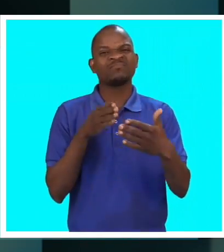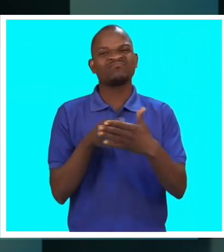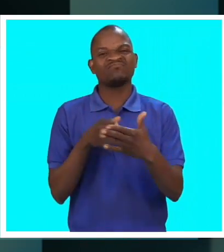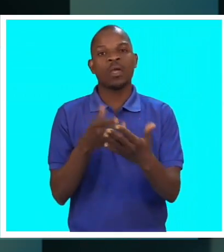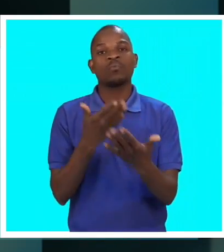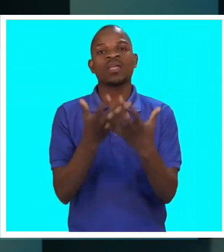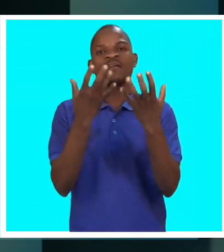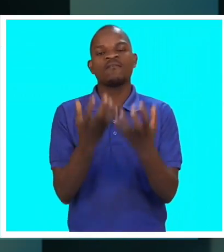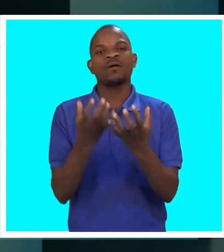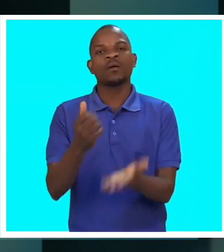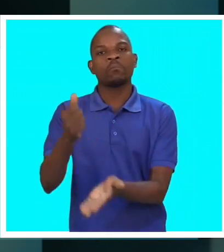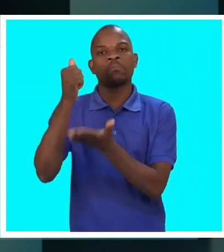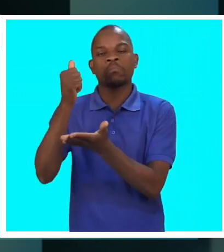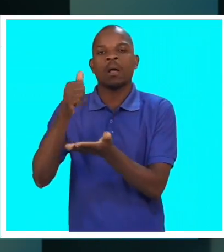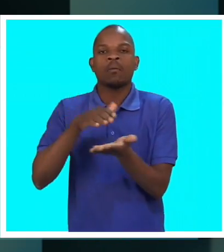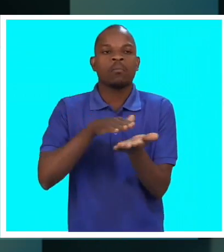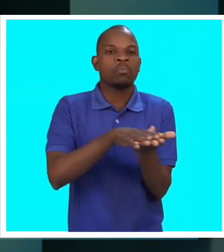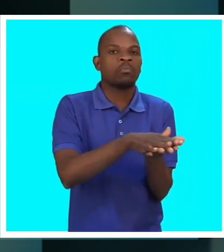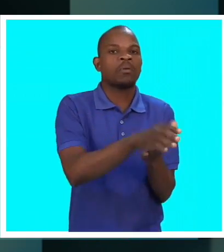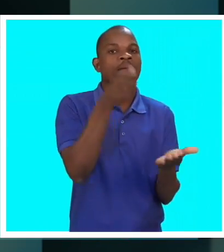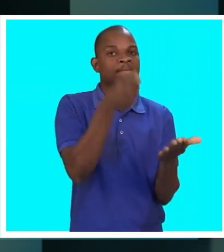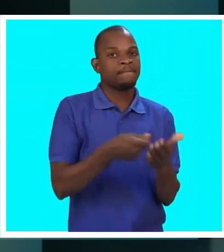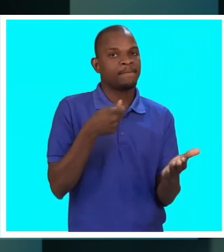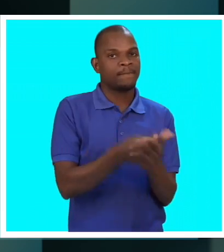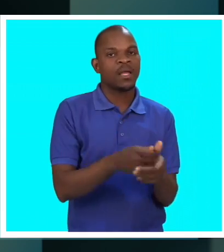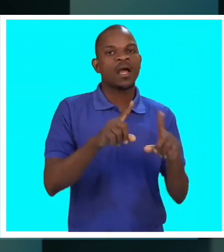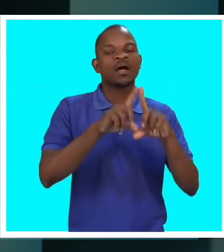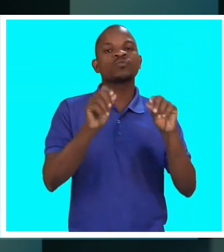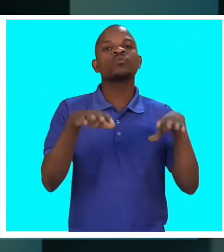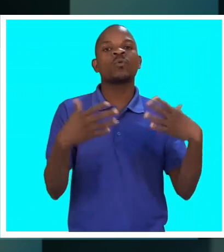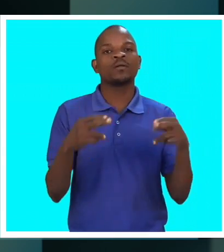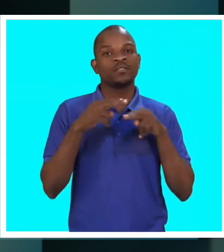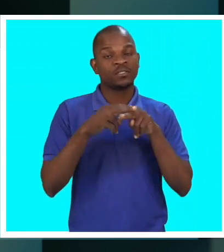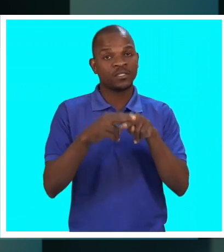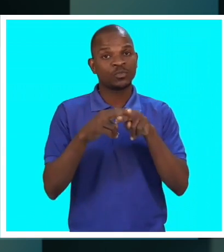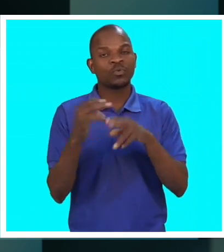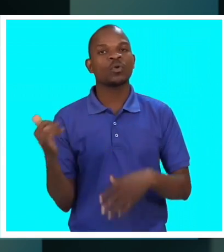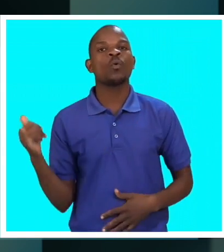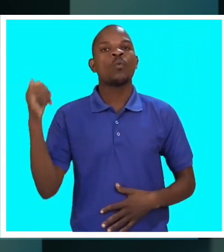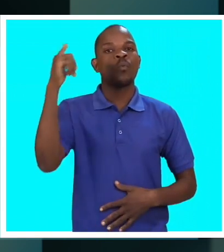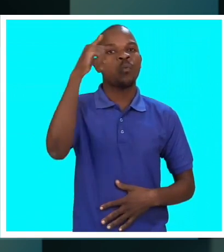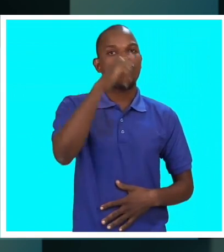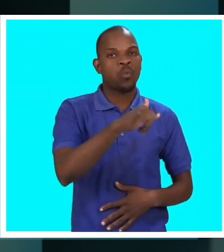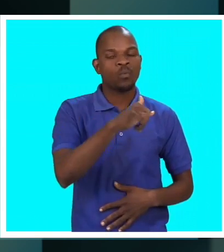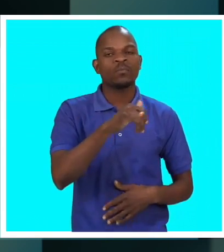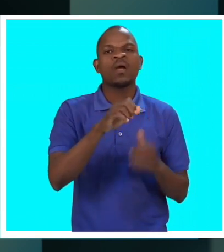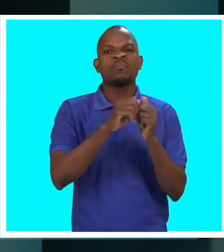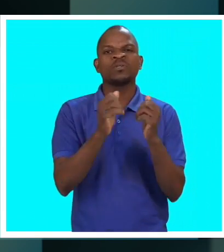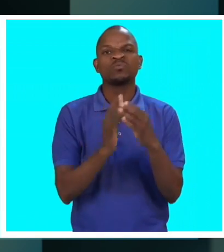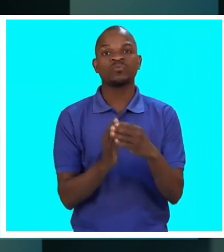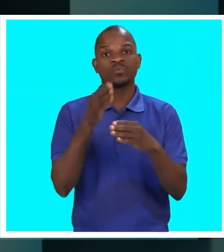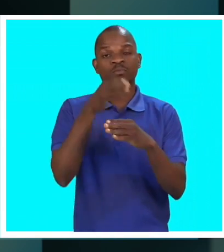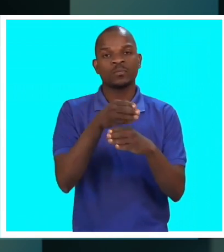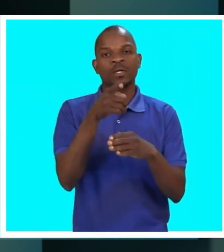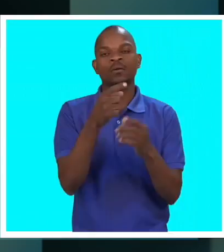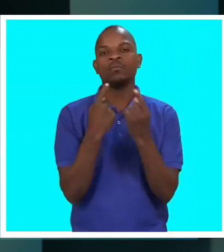causa está a falta de verba para custear despesas, sobretudo de transporte aéreo. Para fazer